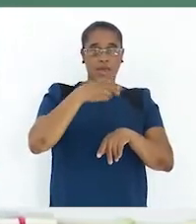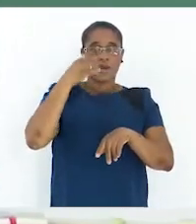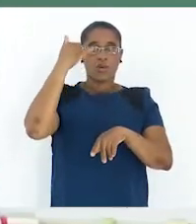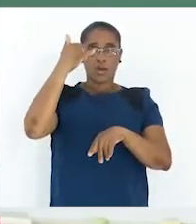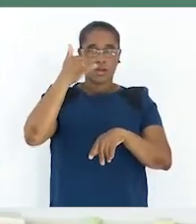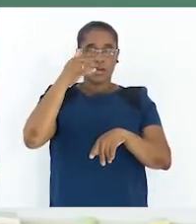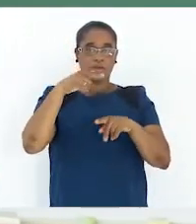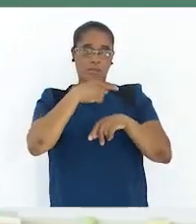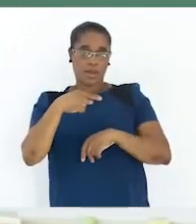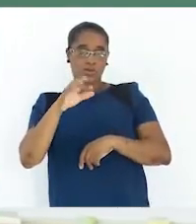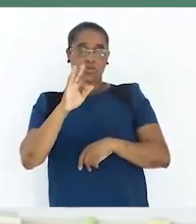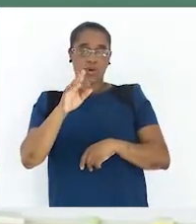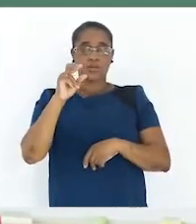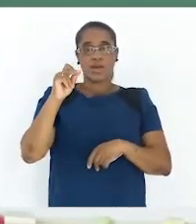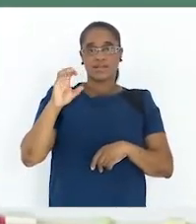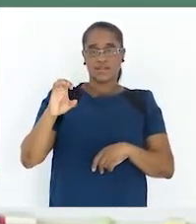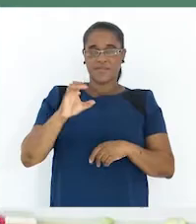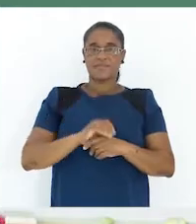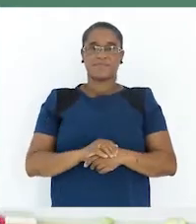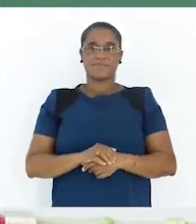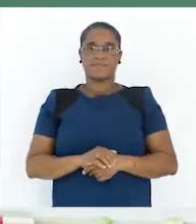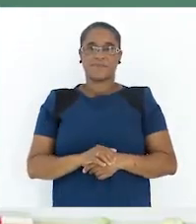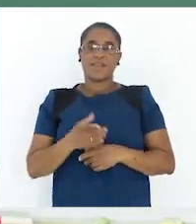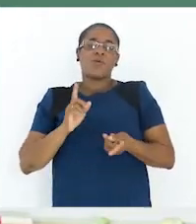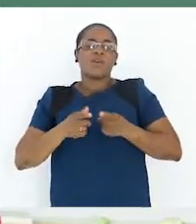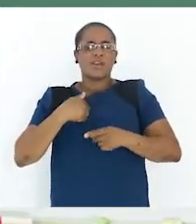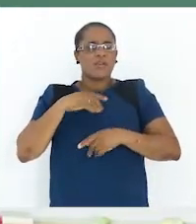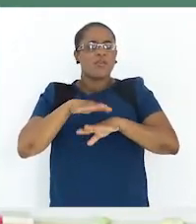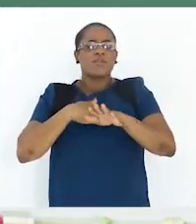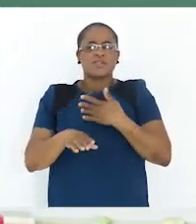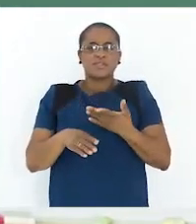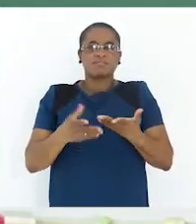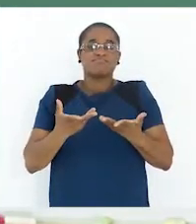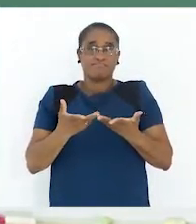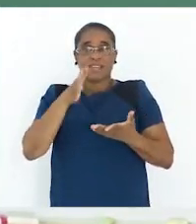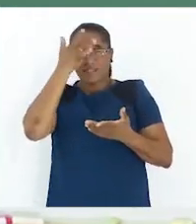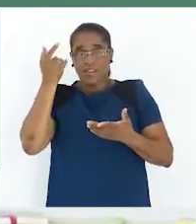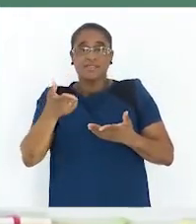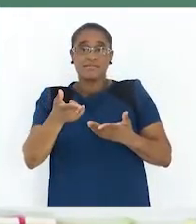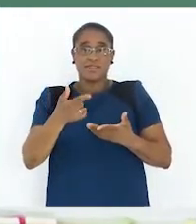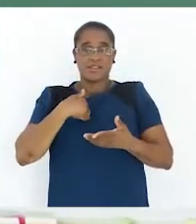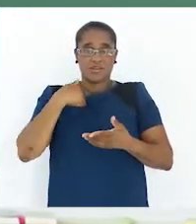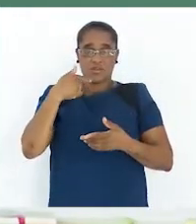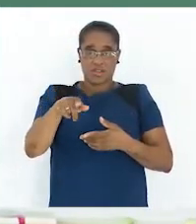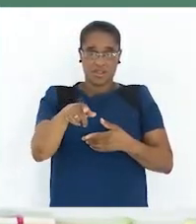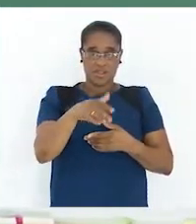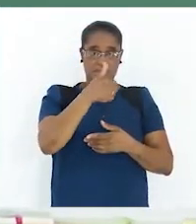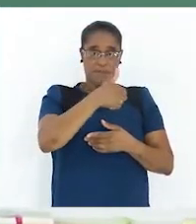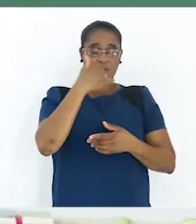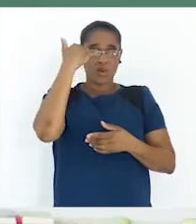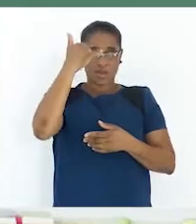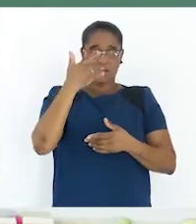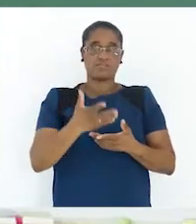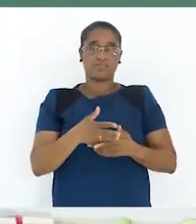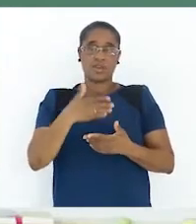menos 4ac. Certo? Então, o que é que eu vou fazer? Muito simples. Eu tenho b²